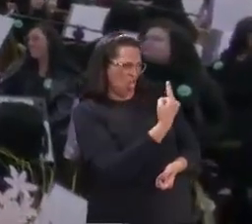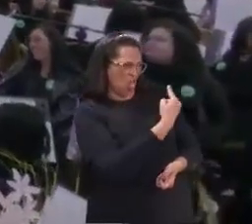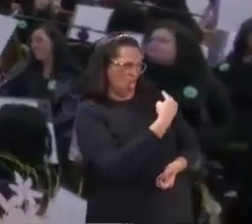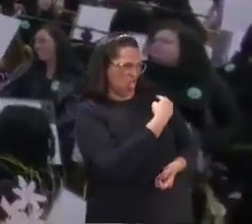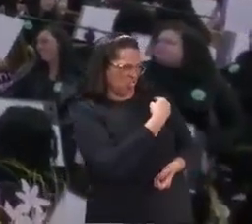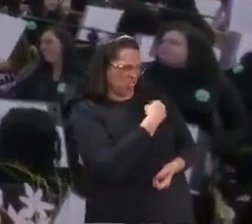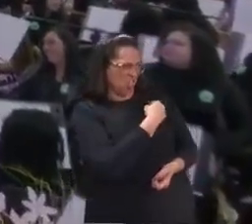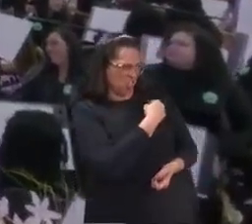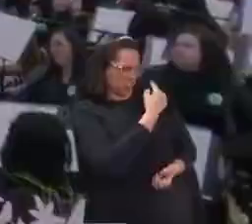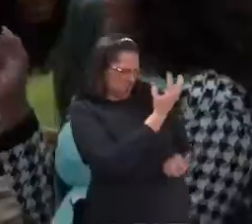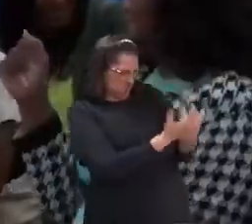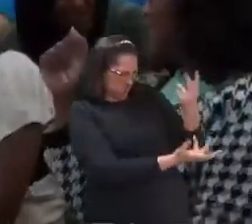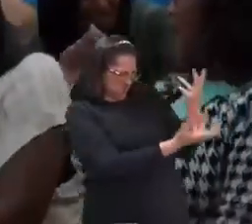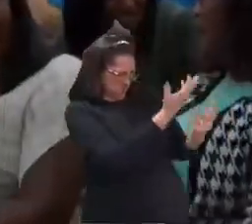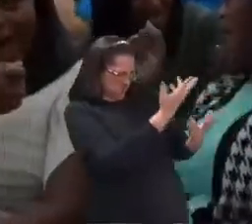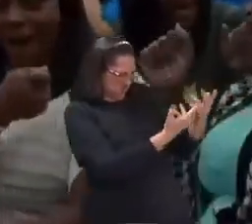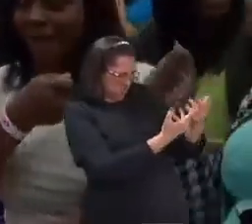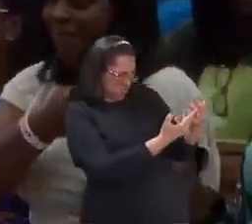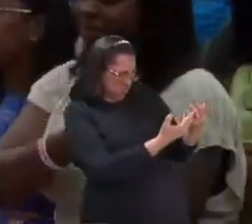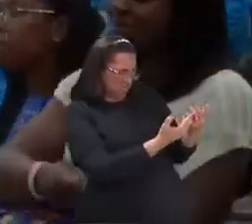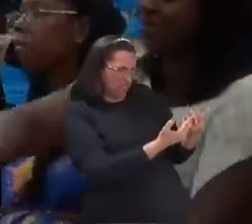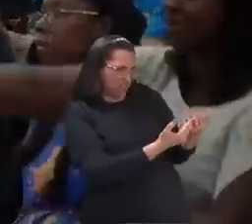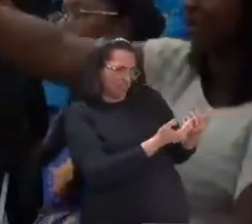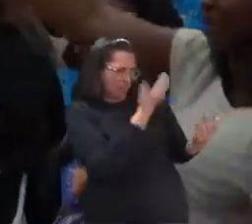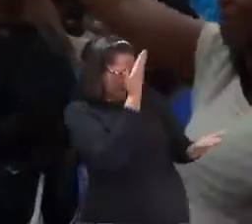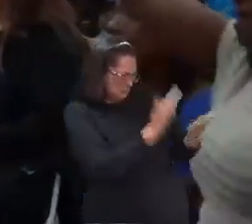Desisti jamais.